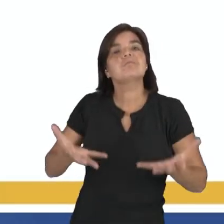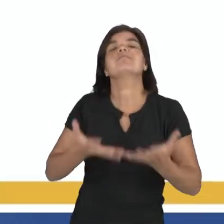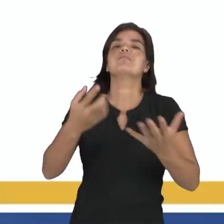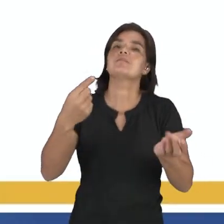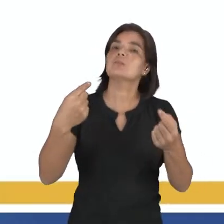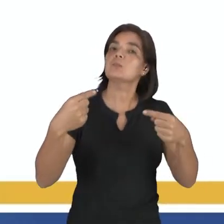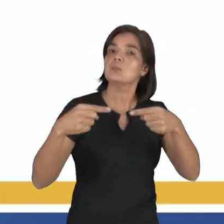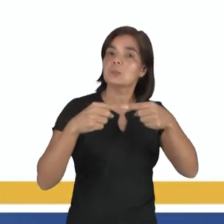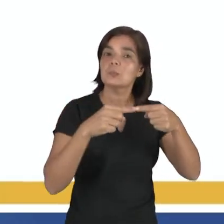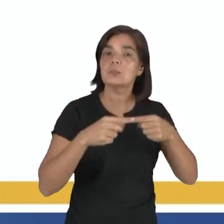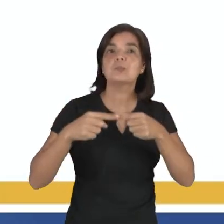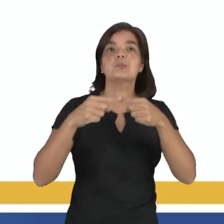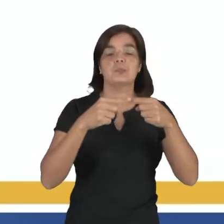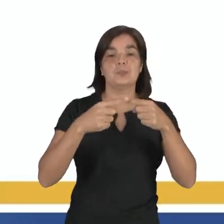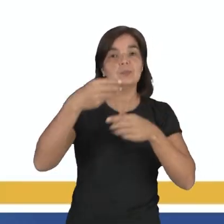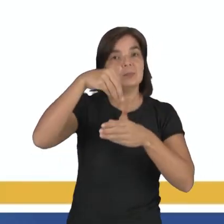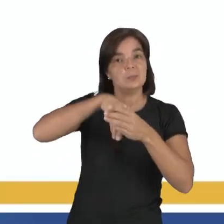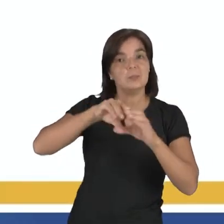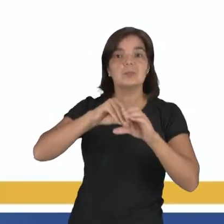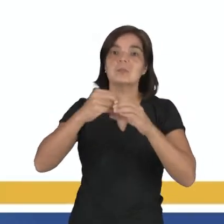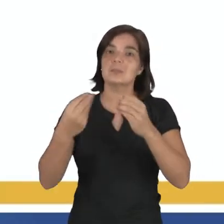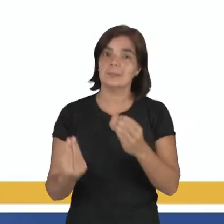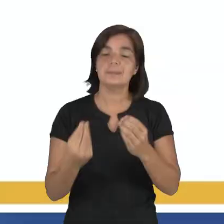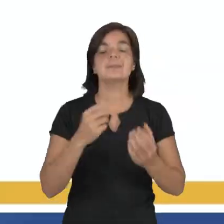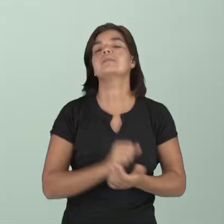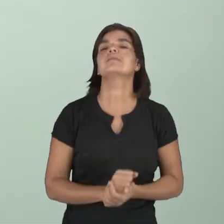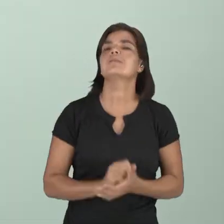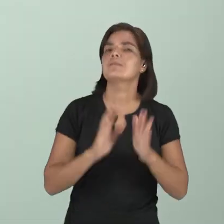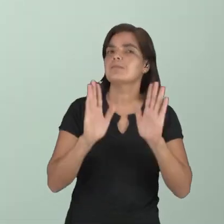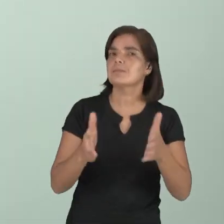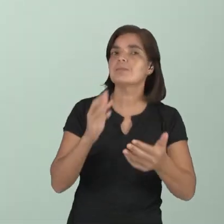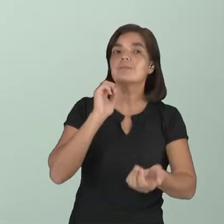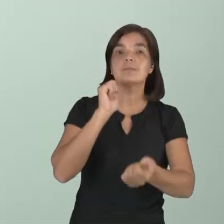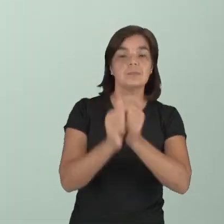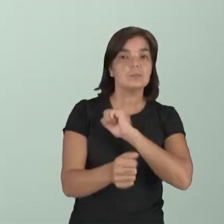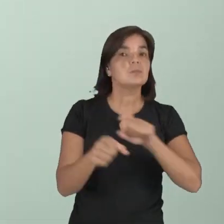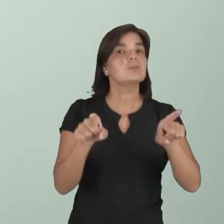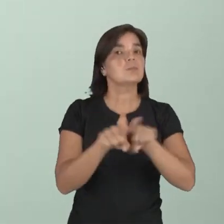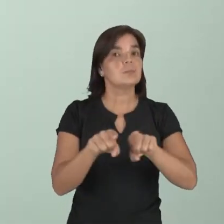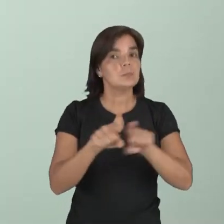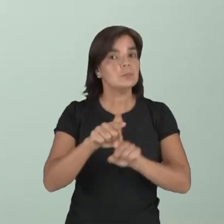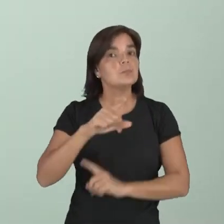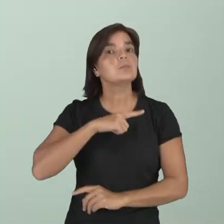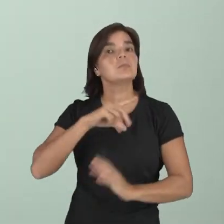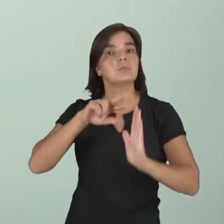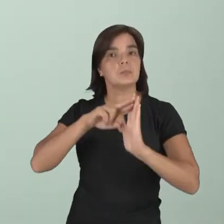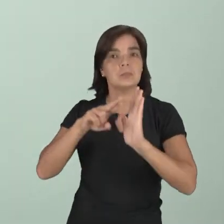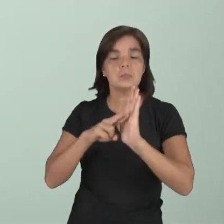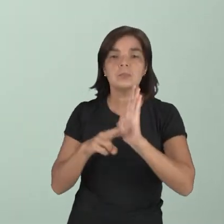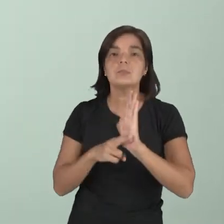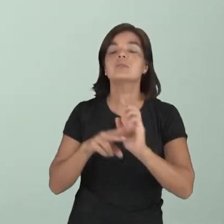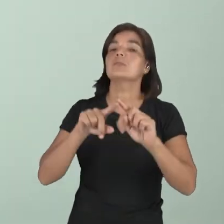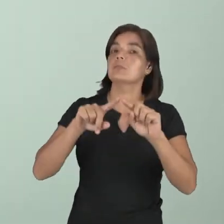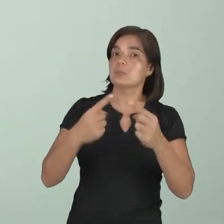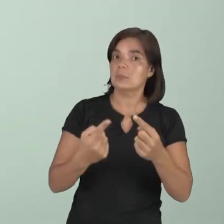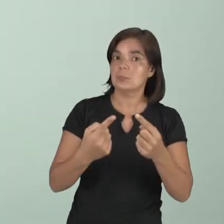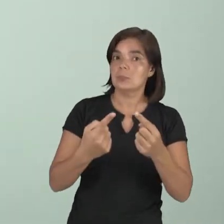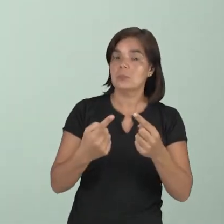uma combinação de fatores interno e externo. Já o esporte também tem regra, só que essas regras